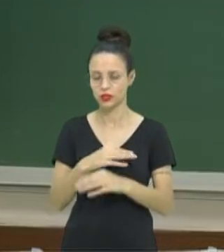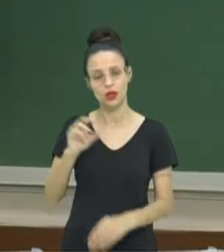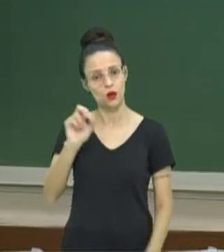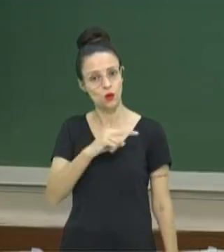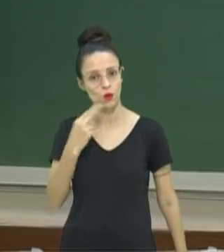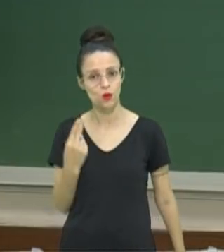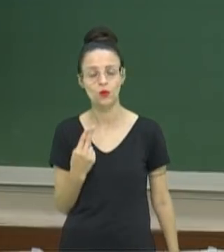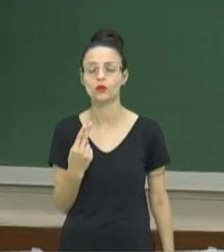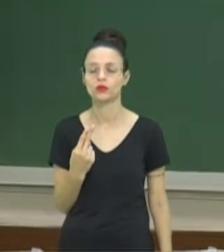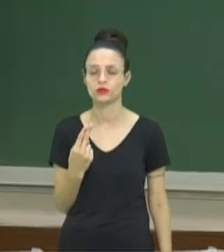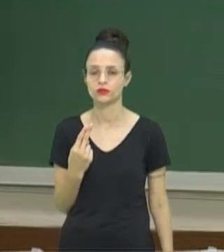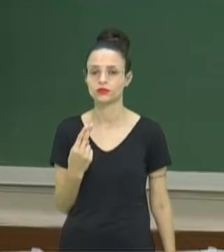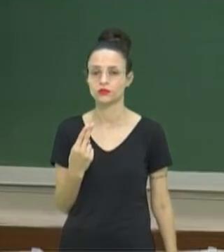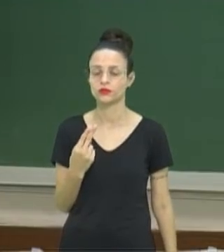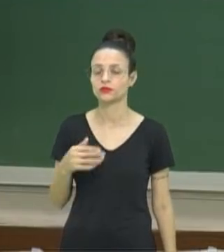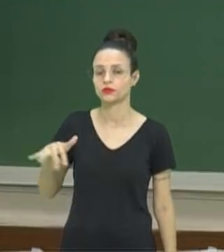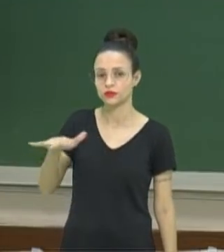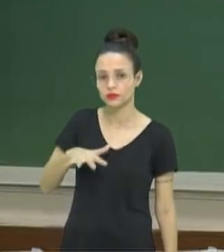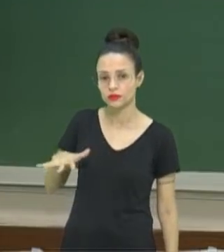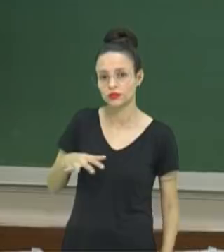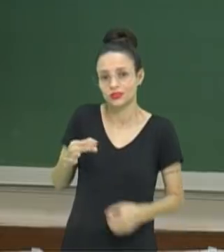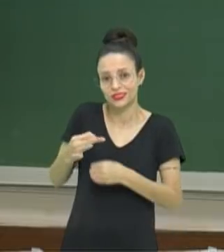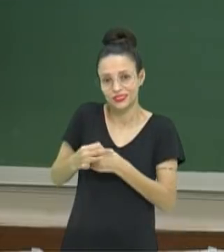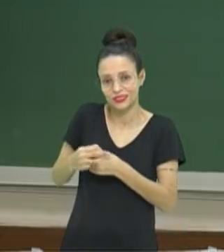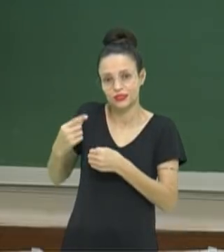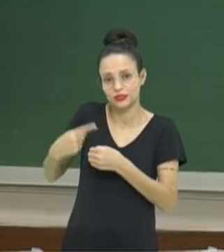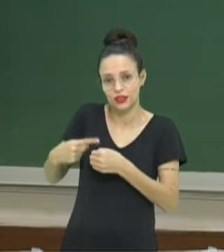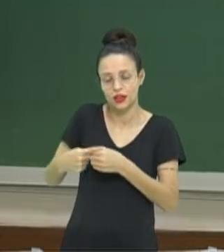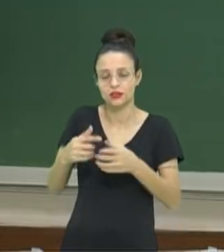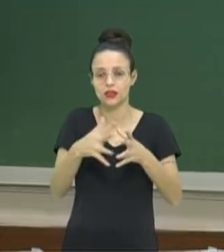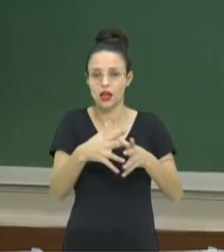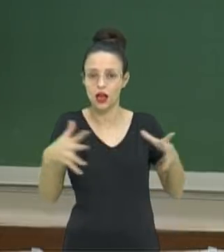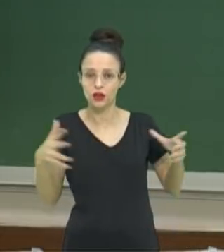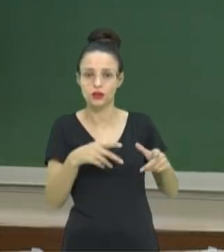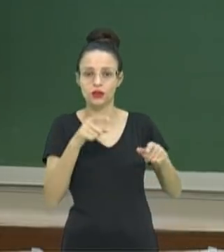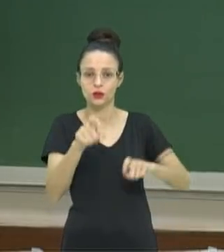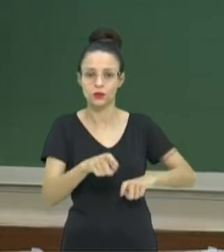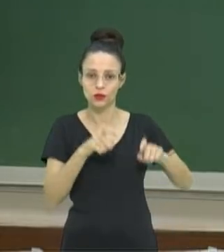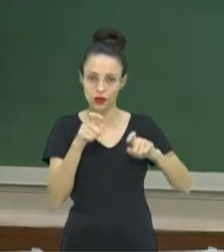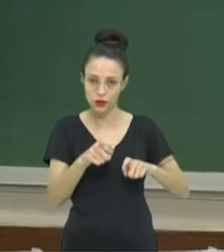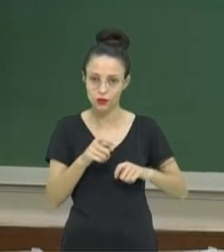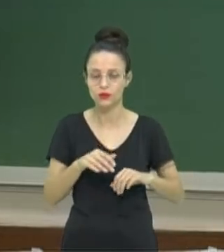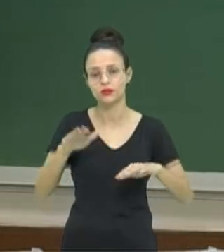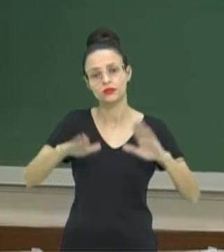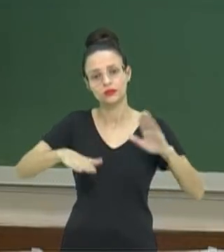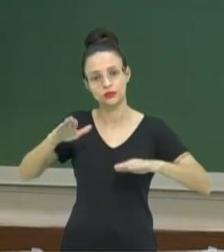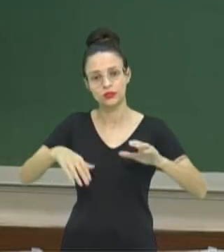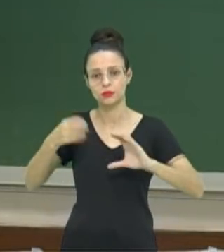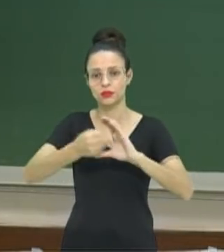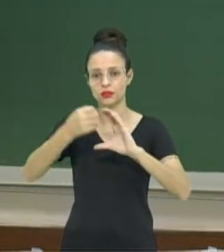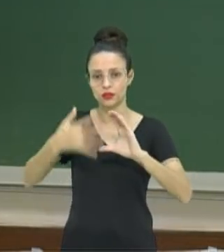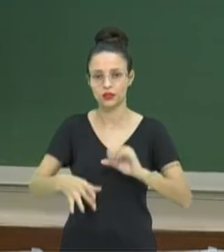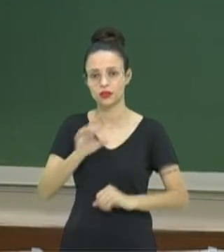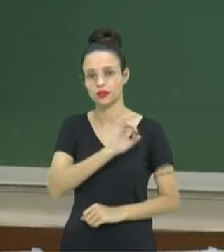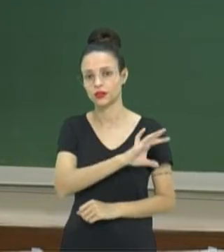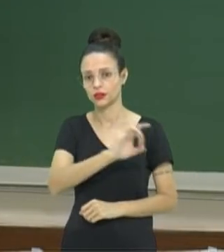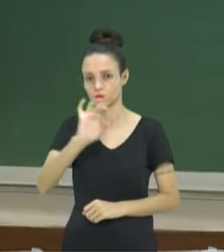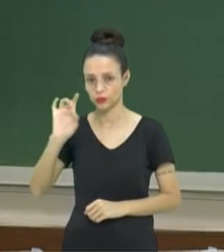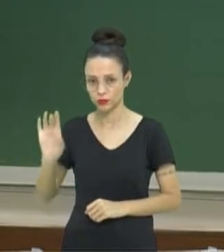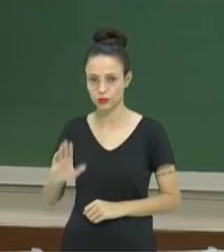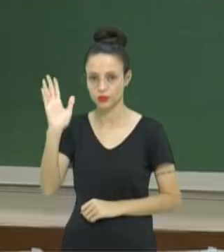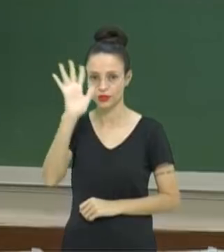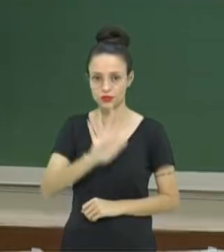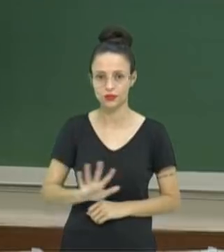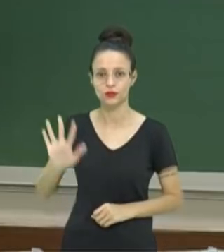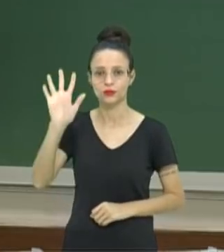vão ter núcleos urbanos bem pequenos e área rural maior, dependendo da característica de cada município